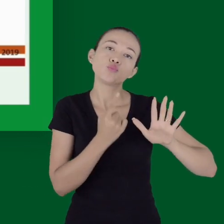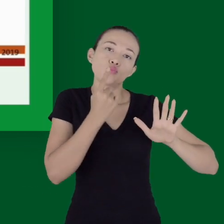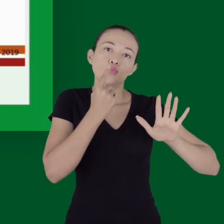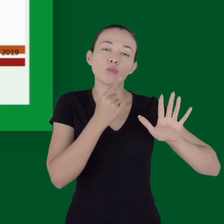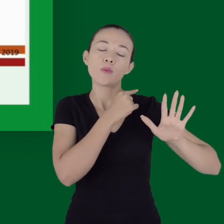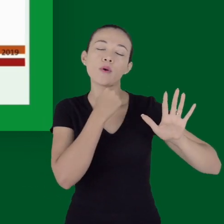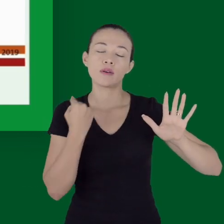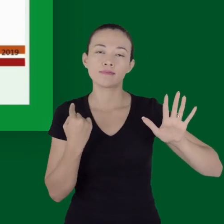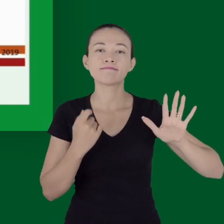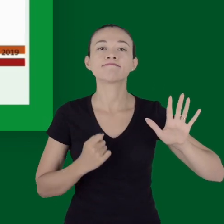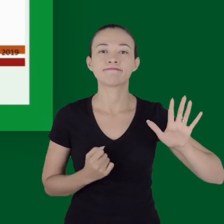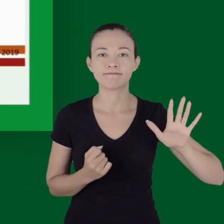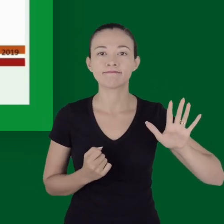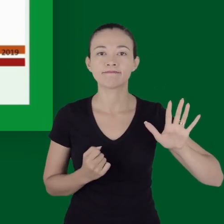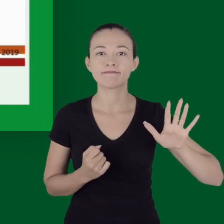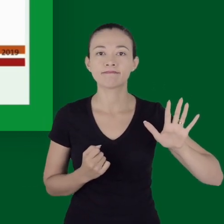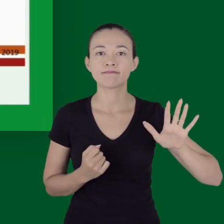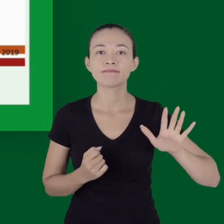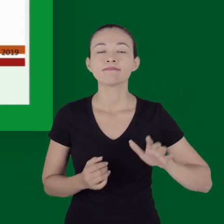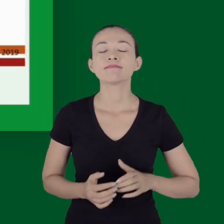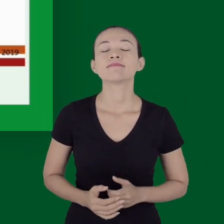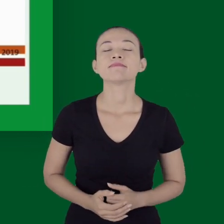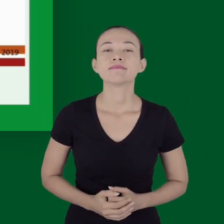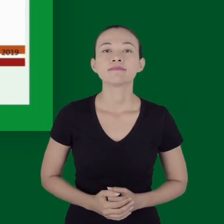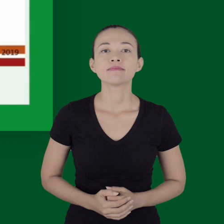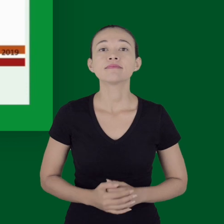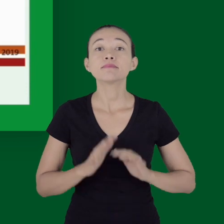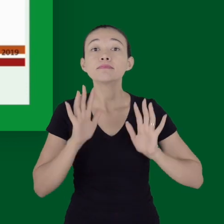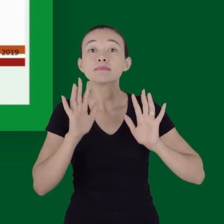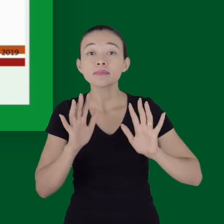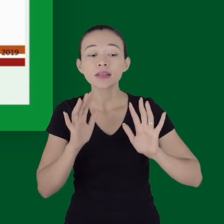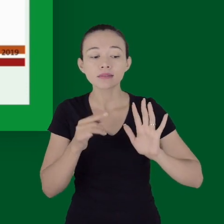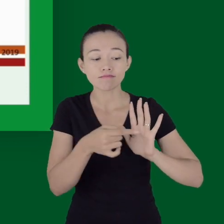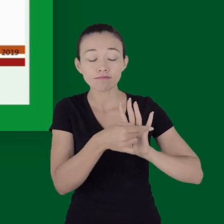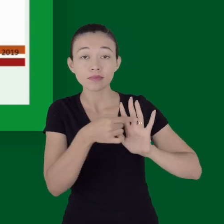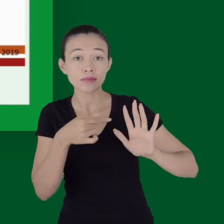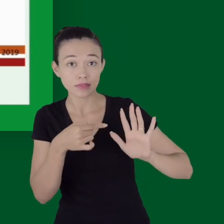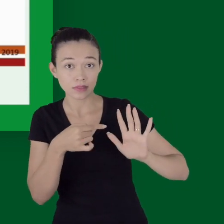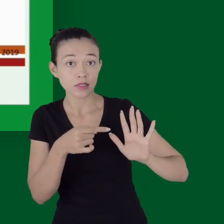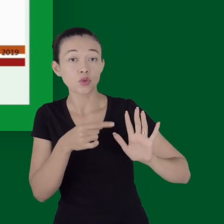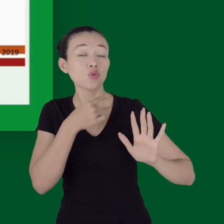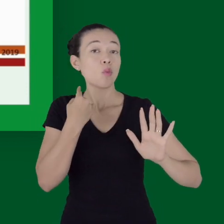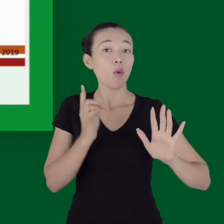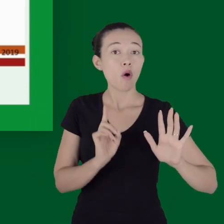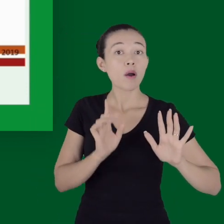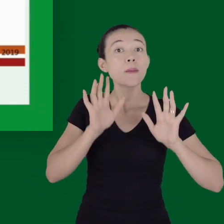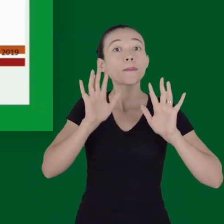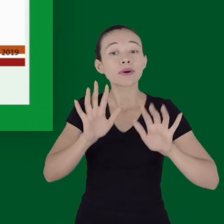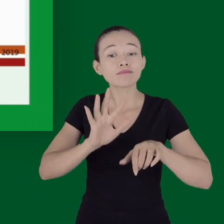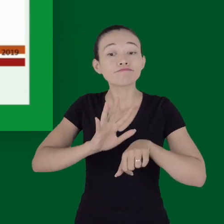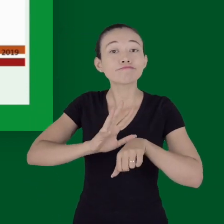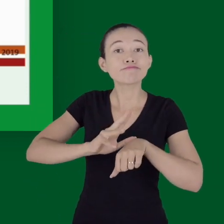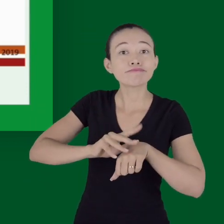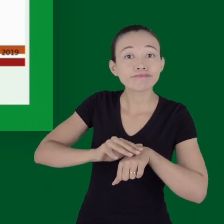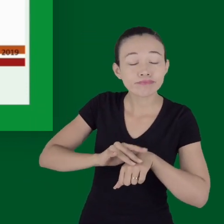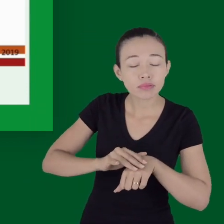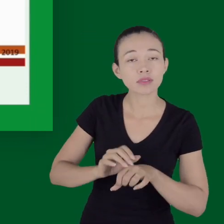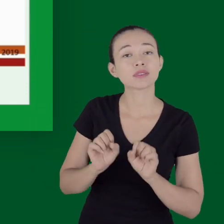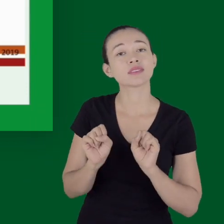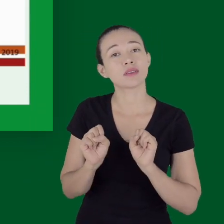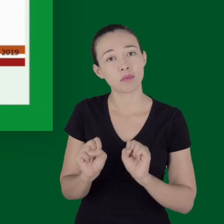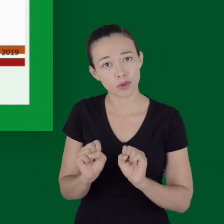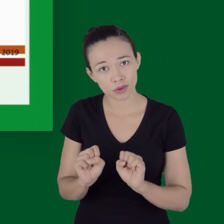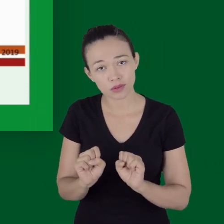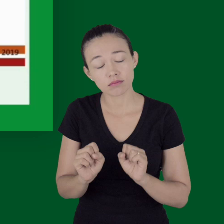fatais. Então, para cada morte, 4 afogamentos não fatais, né? E a gente lembra que, apesar de não fatais, eles